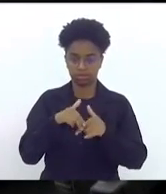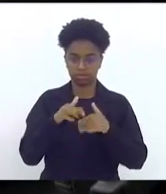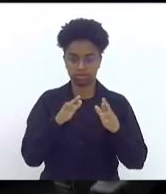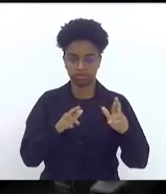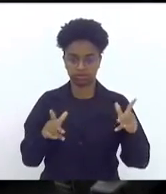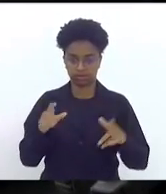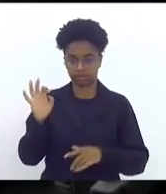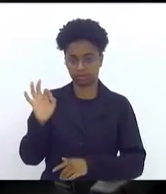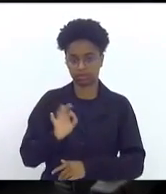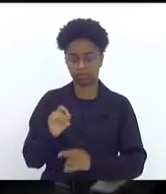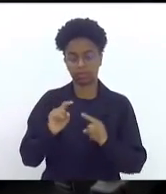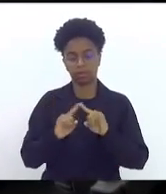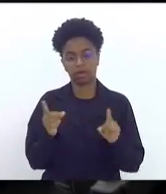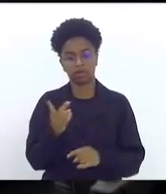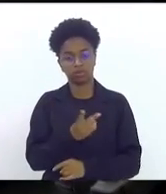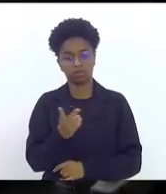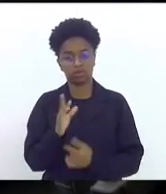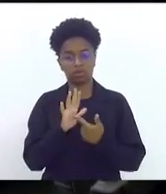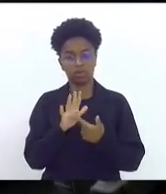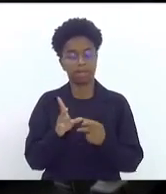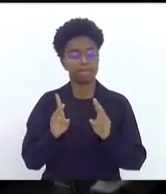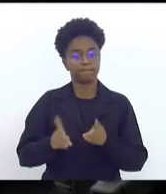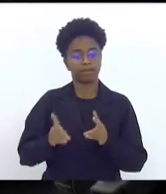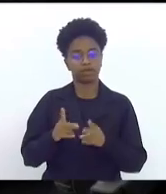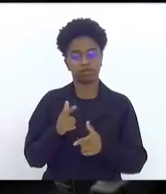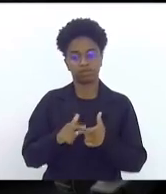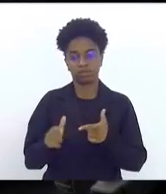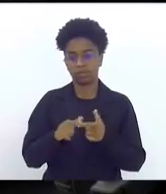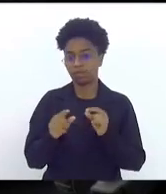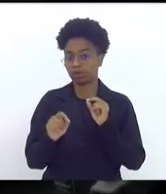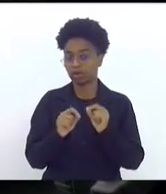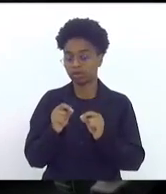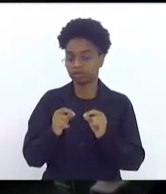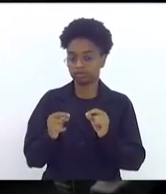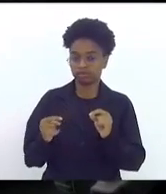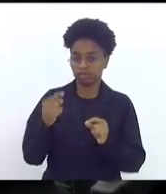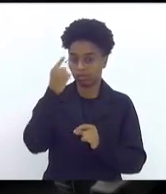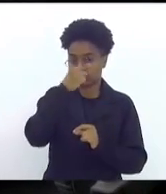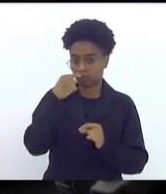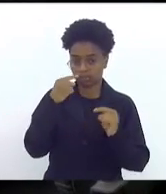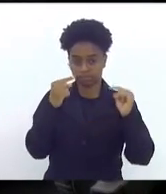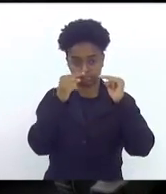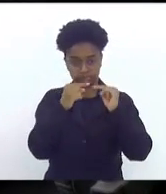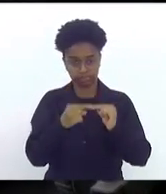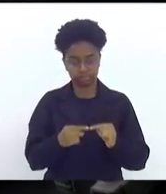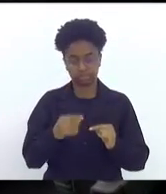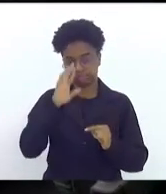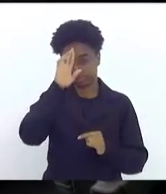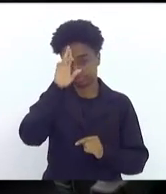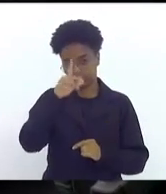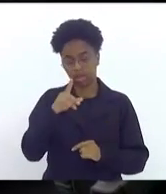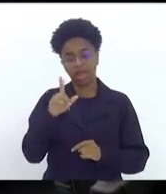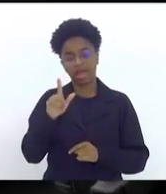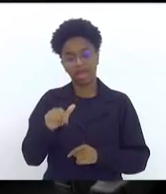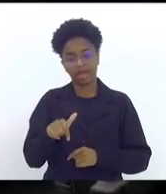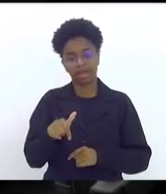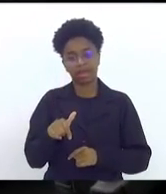de porcentagem, mas as duas indicam um mesmo problema, o reconhecimento de pessoas como causa de erro judiciário, como causa